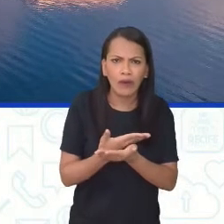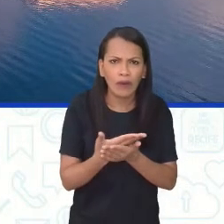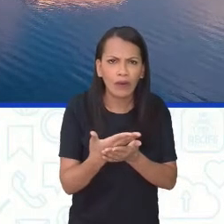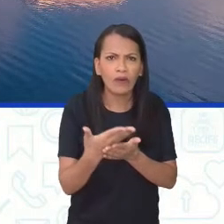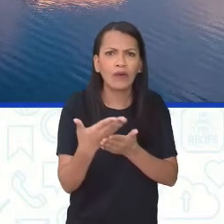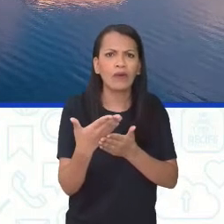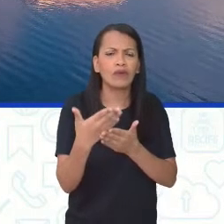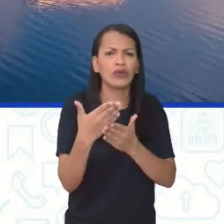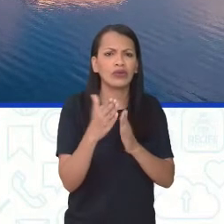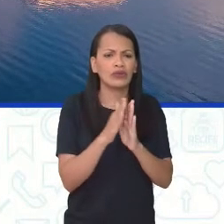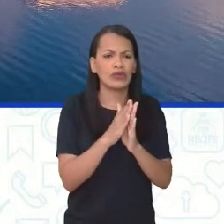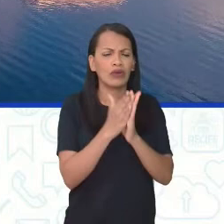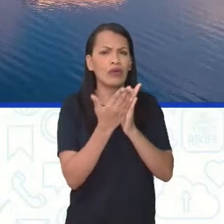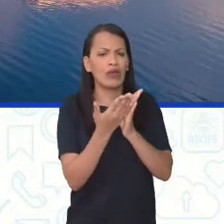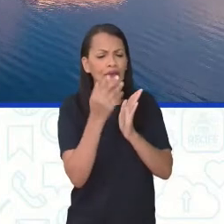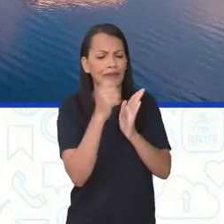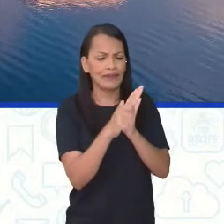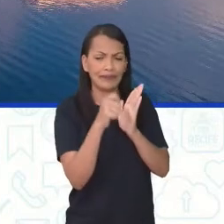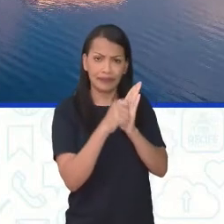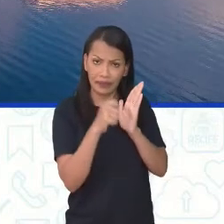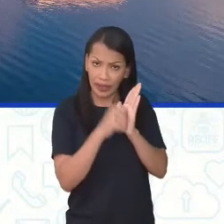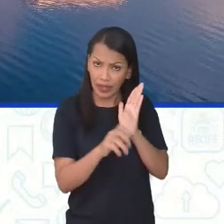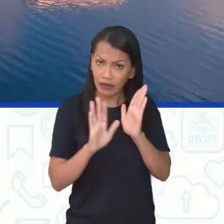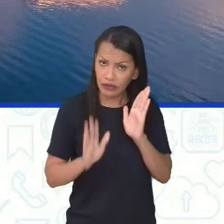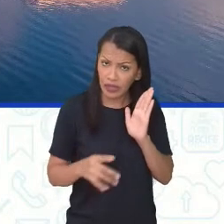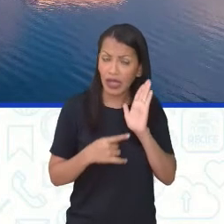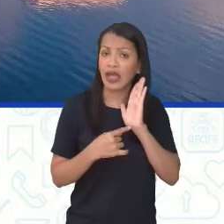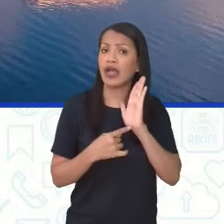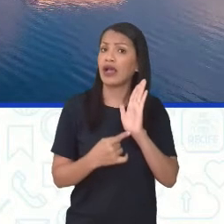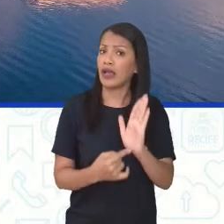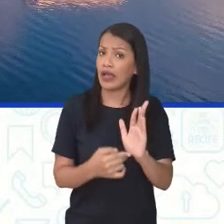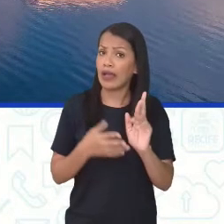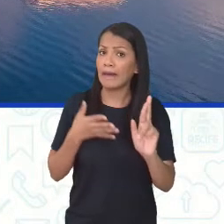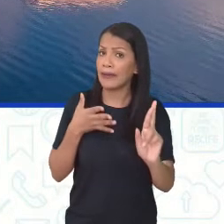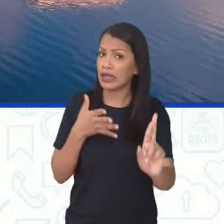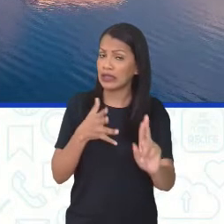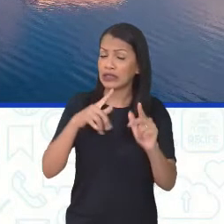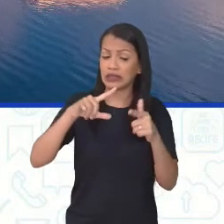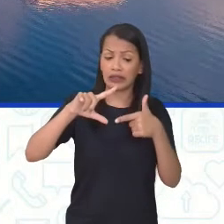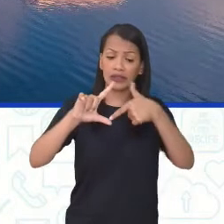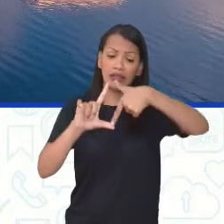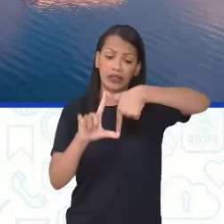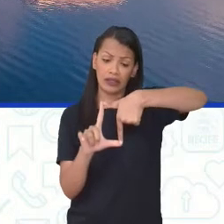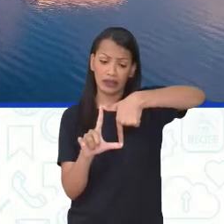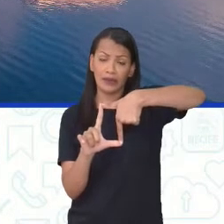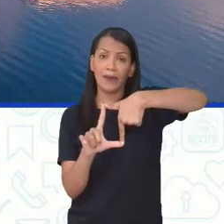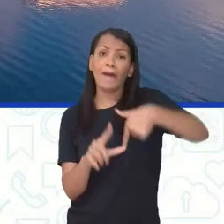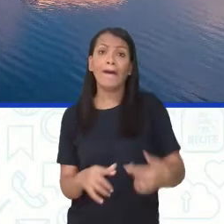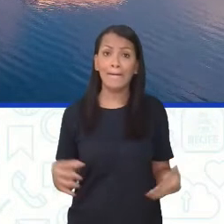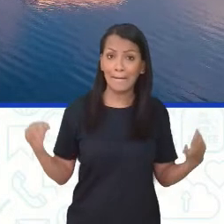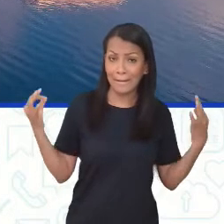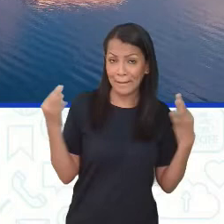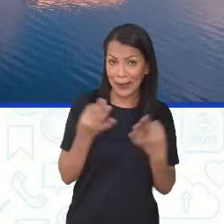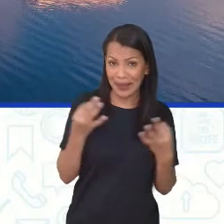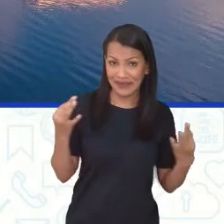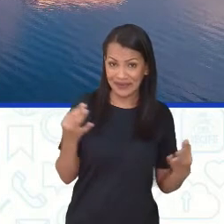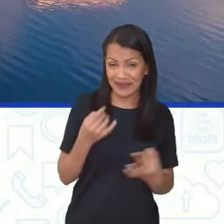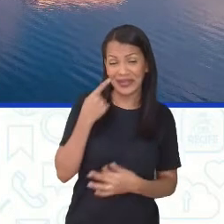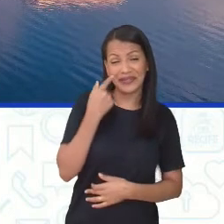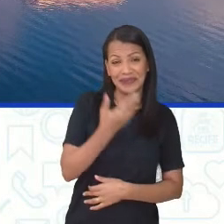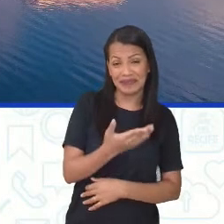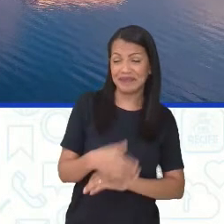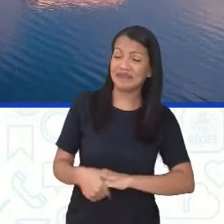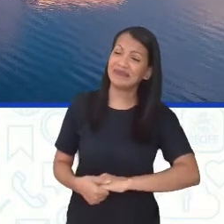que já é uma representação de retângulo. Isso. Perfeito. Vamos lá, gente.